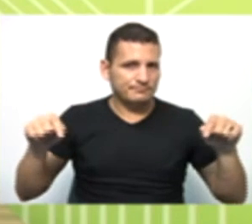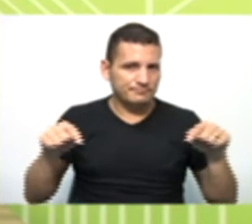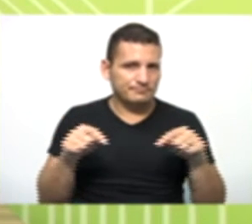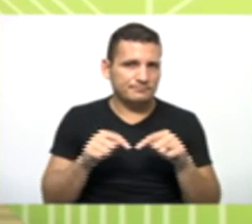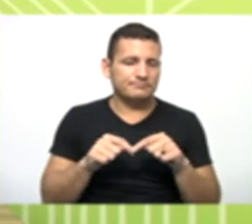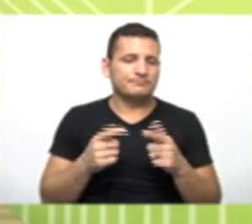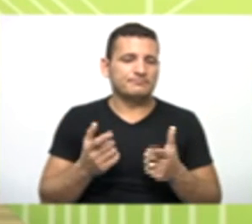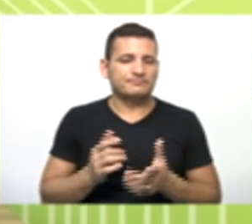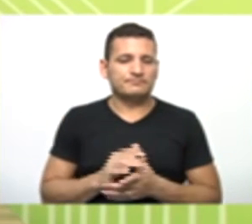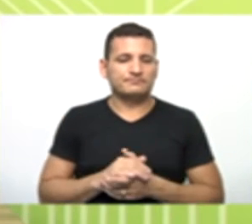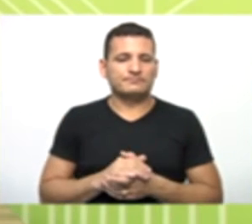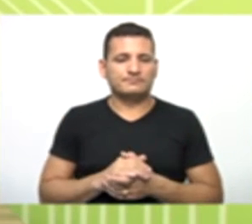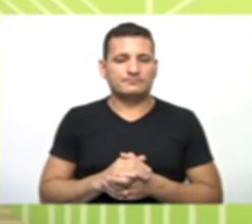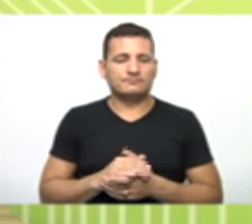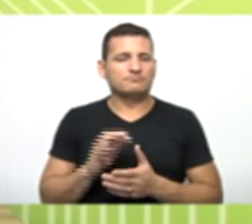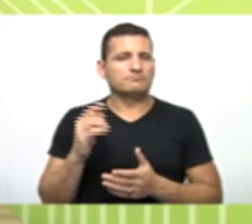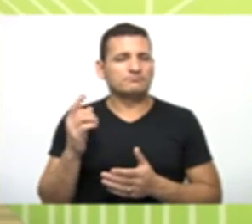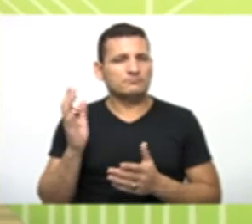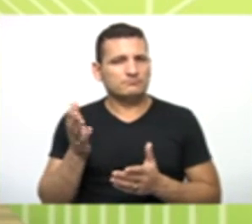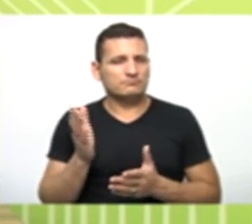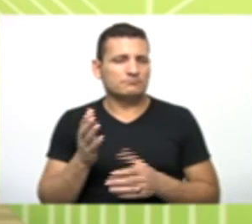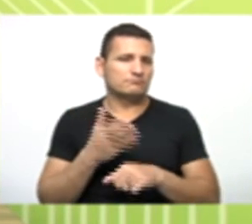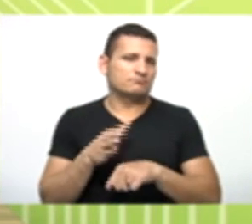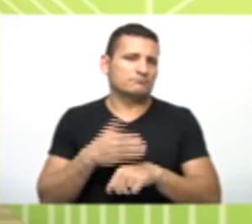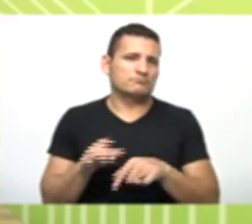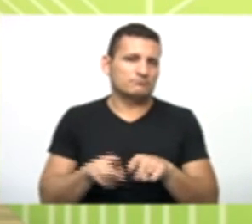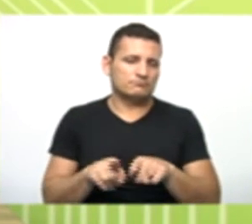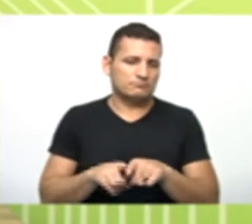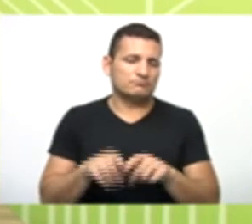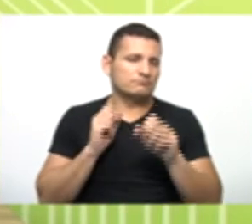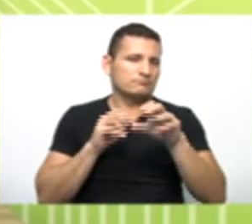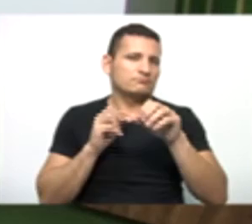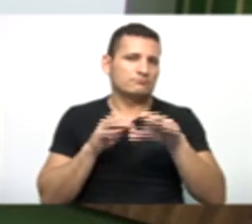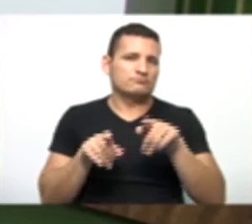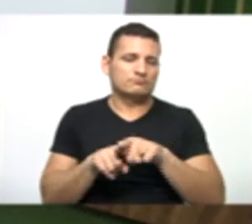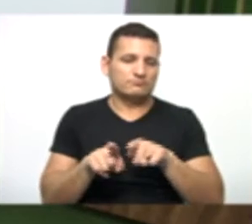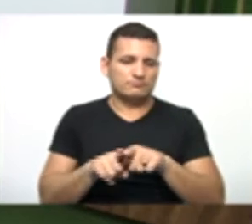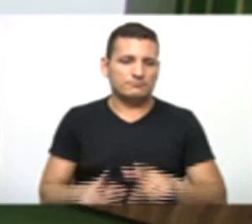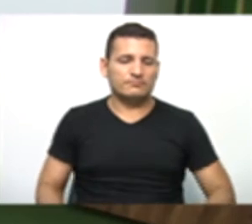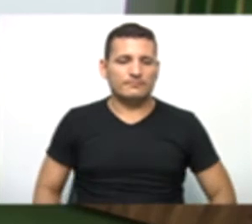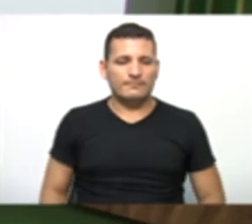aulas e que a gente já trabalhou também nas nossas teleaulas. Tranquilo?